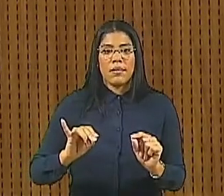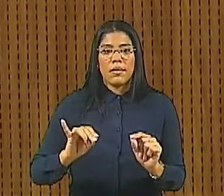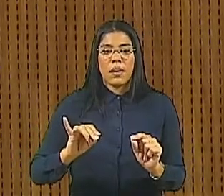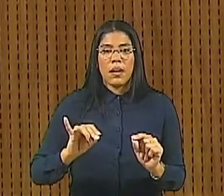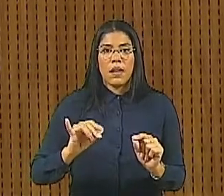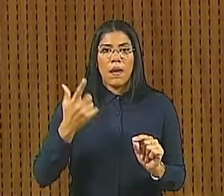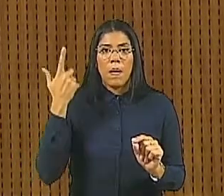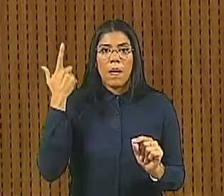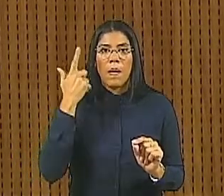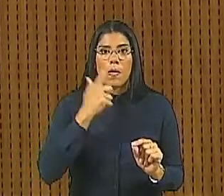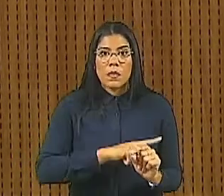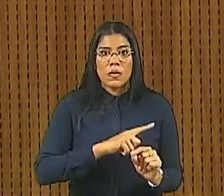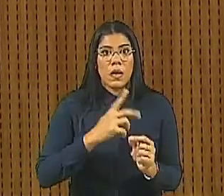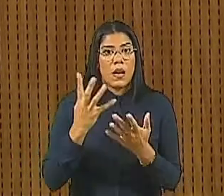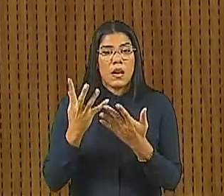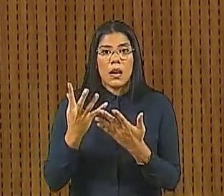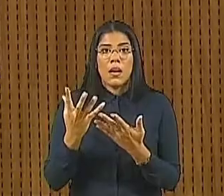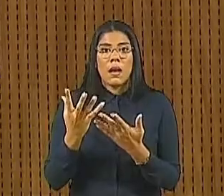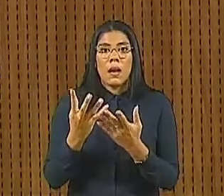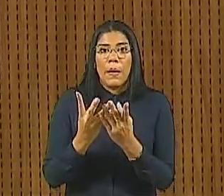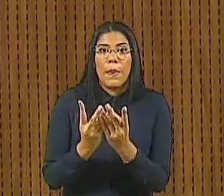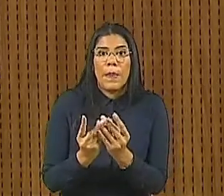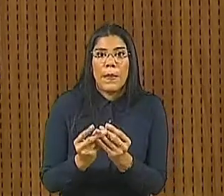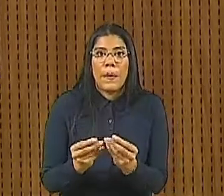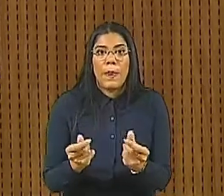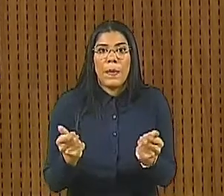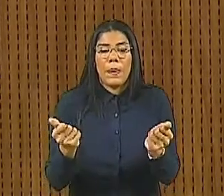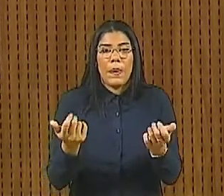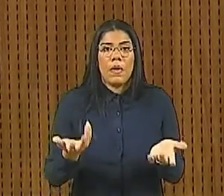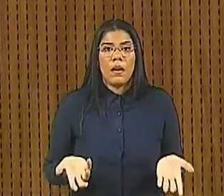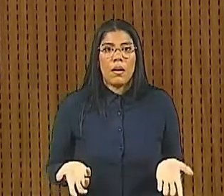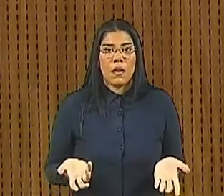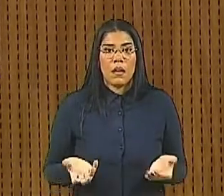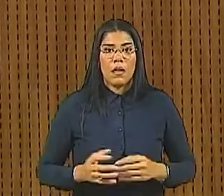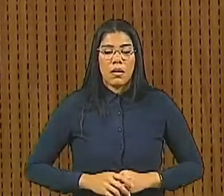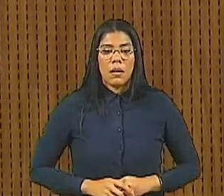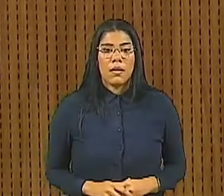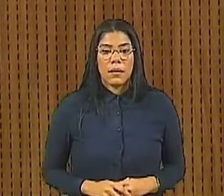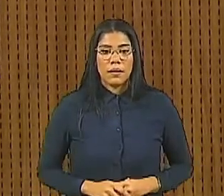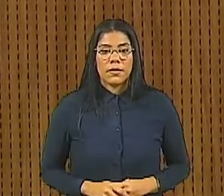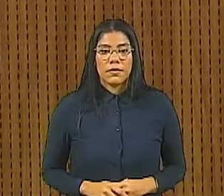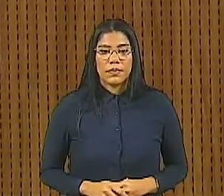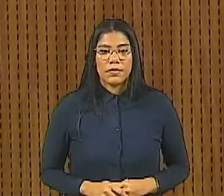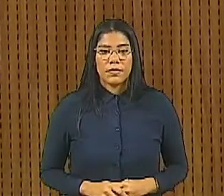para Vossa Excelência. E eu quero, portanto, concluir, deputado,